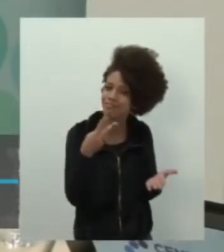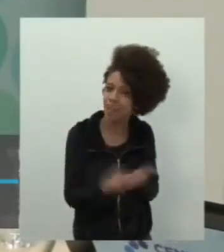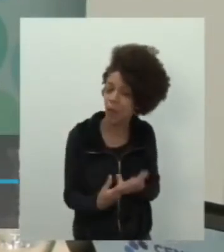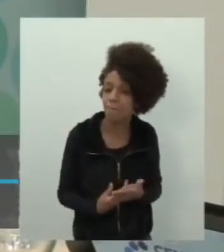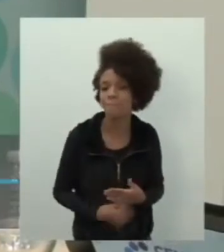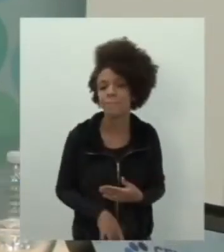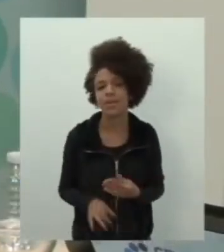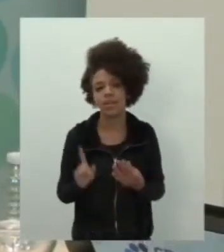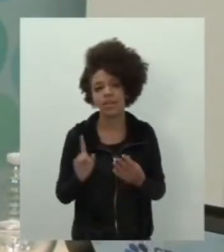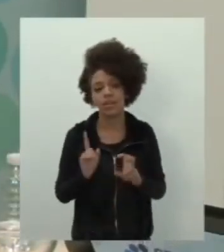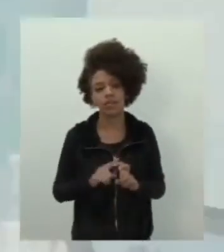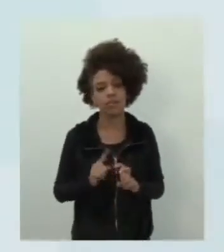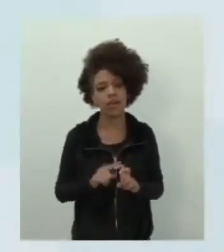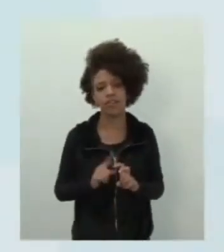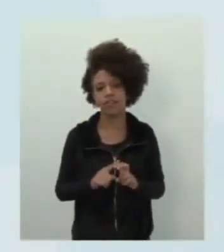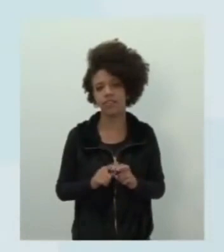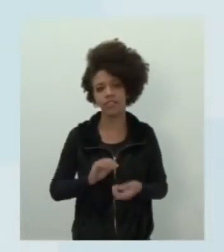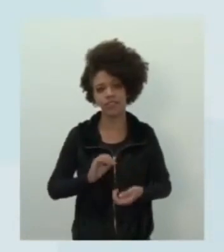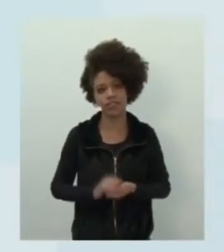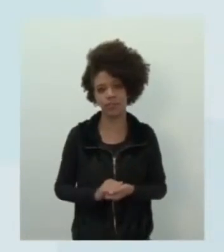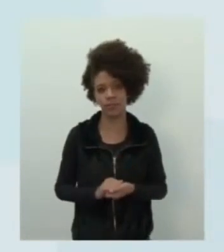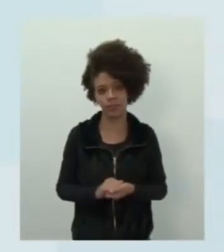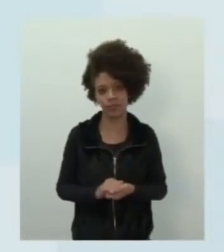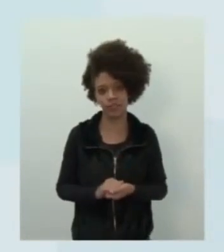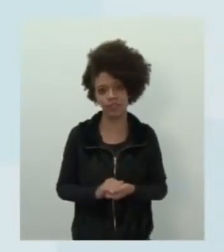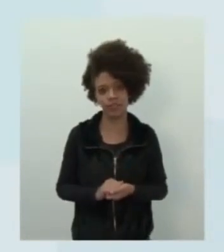uma. Amor impossível. Amor ou amigo?